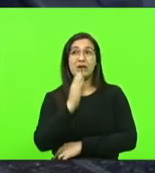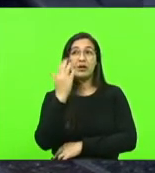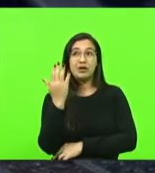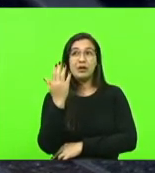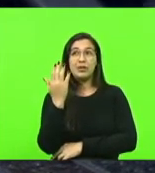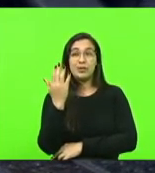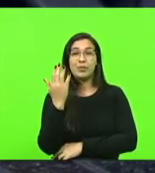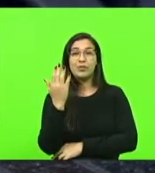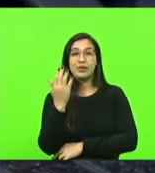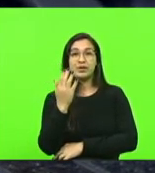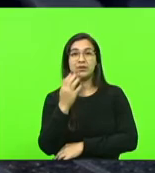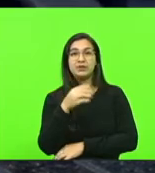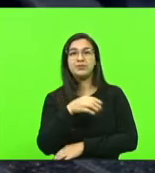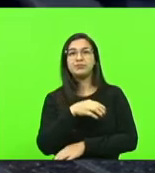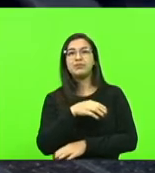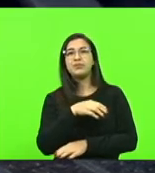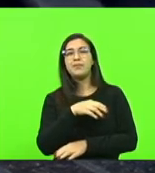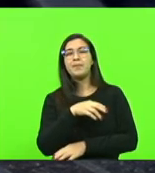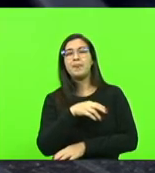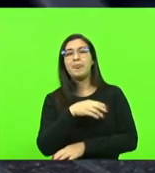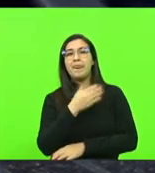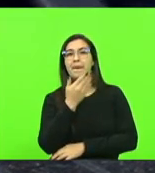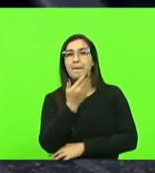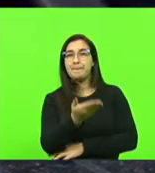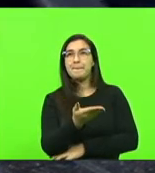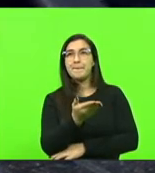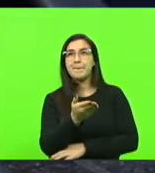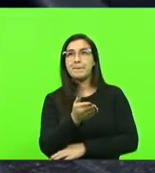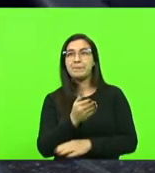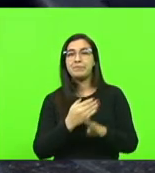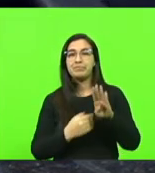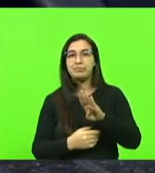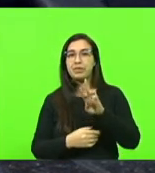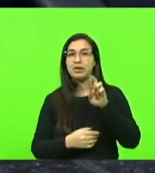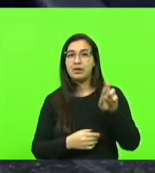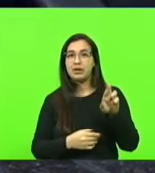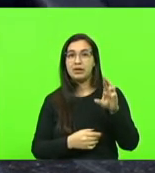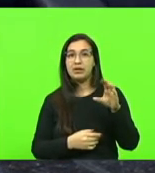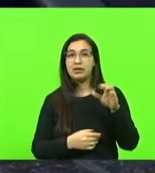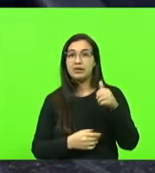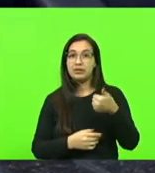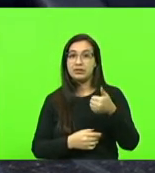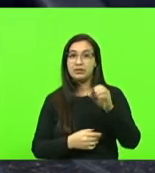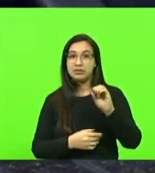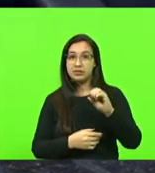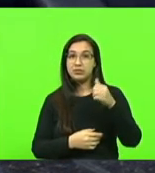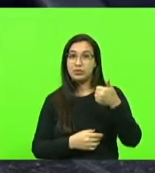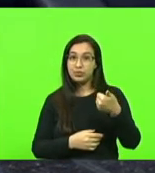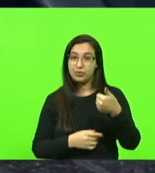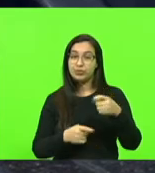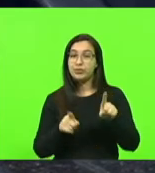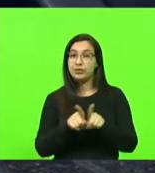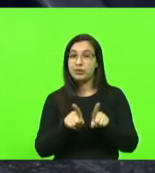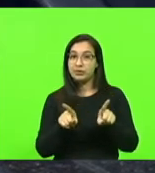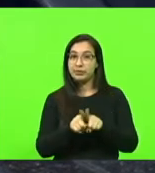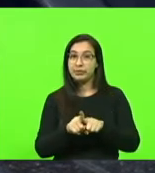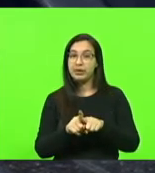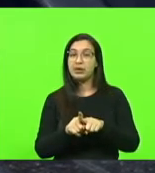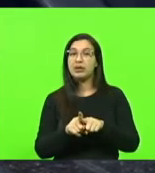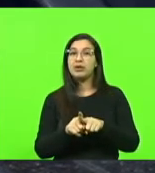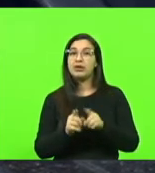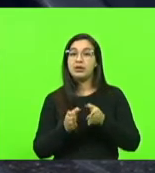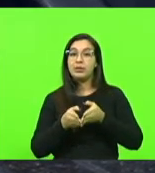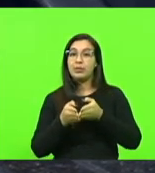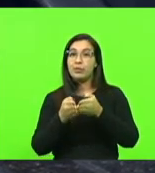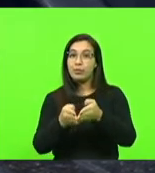de tráfego ali entre a BR-101 e o Porto São Francisco. As pessoas que